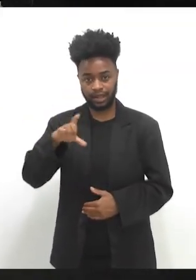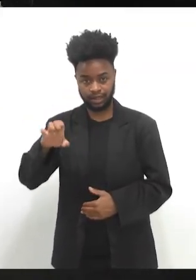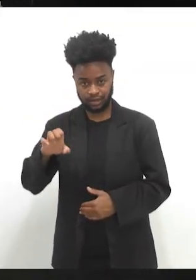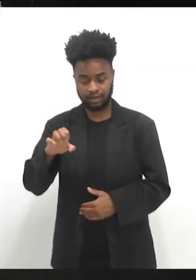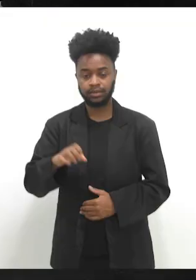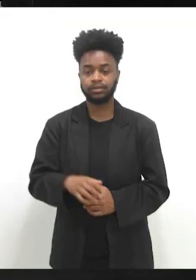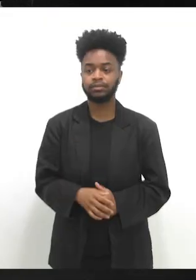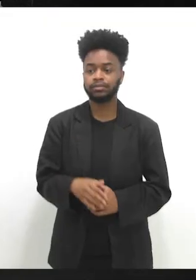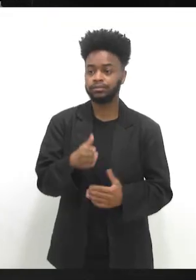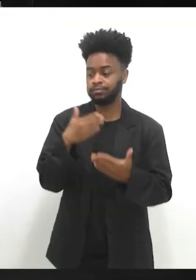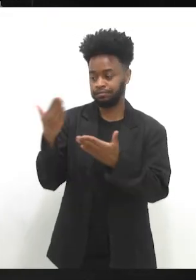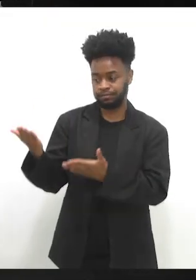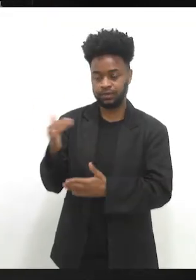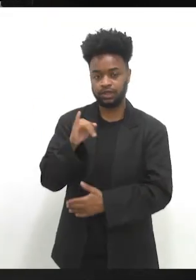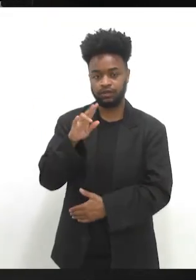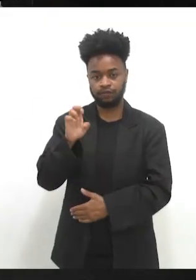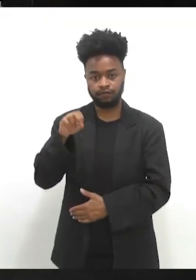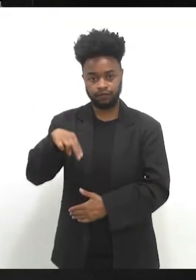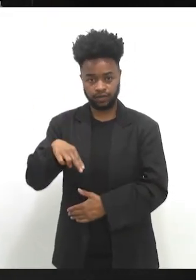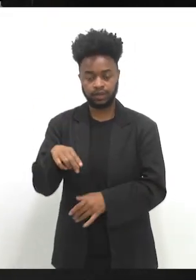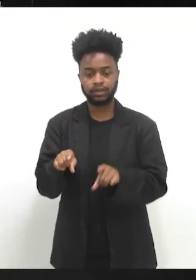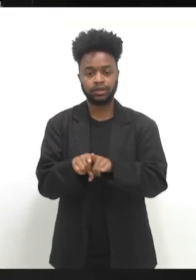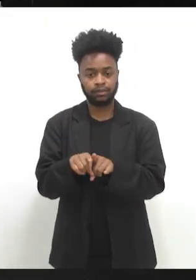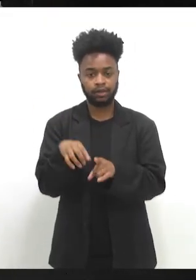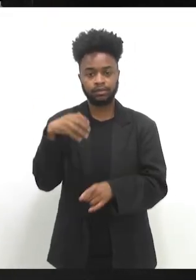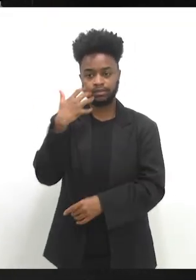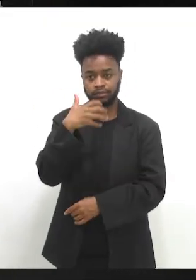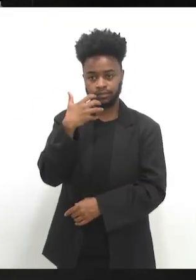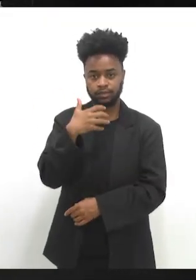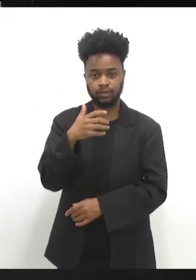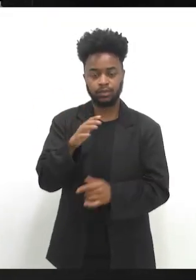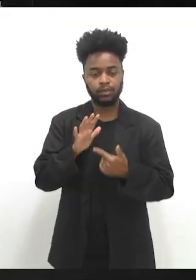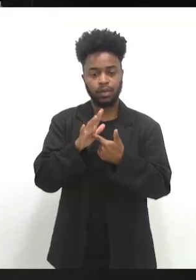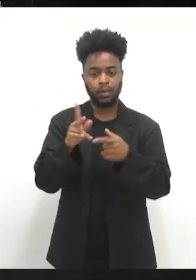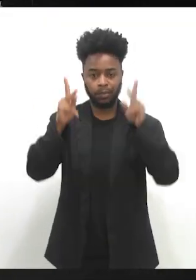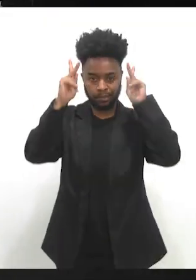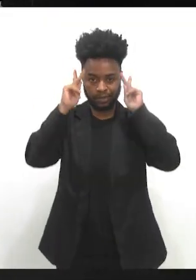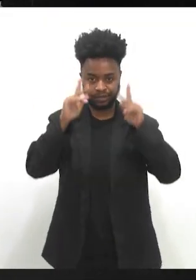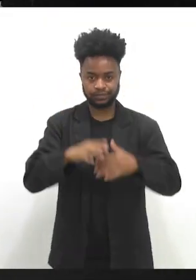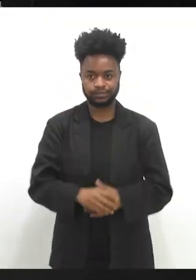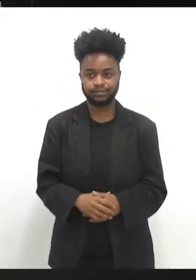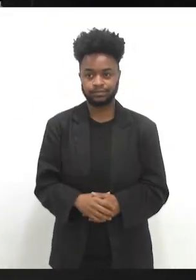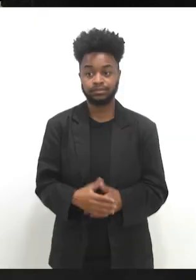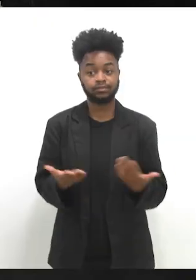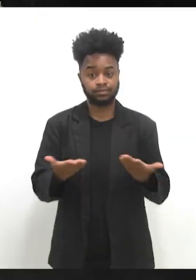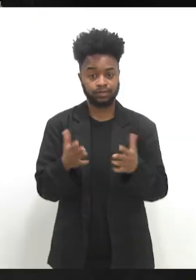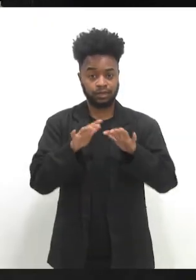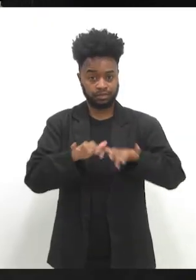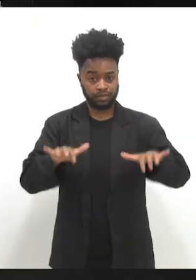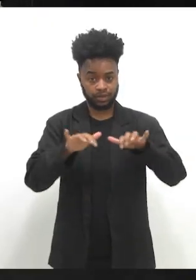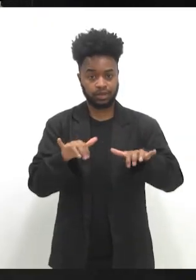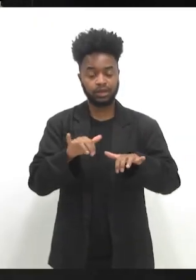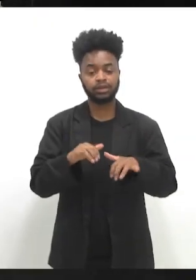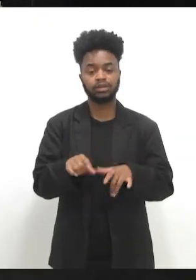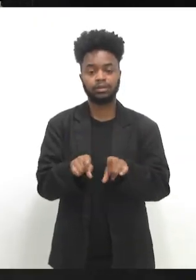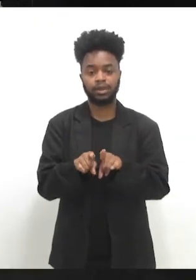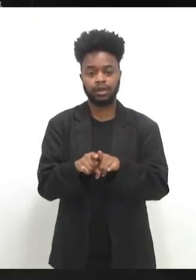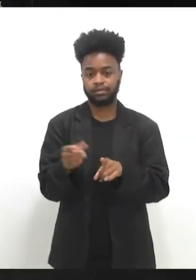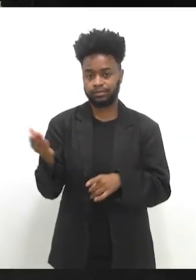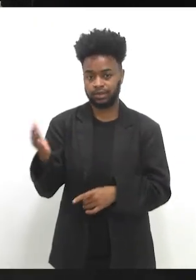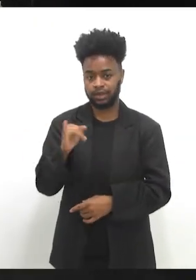interpretar Turandot, e o Ivan Jorgensen, que vai fazer o Príncipe Calaf. Então vamos lá. E ao piano, a Eliara Pudina.